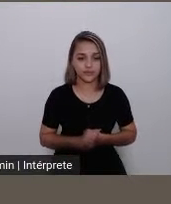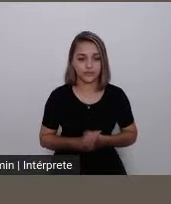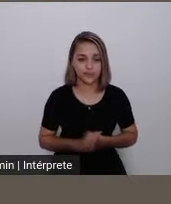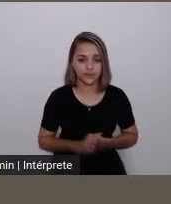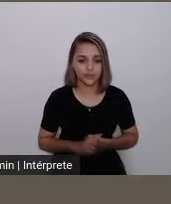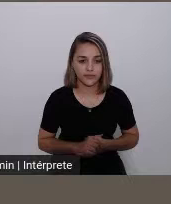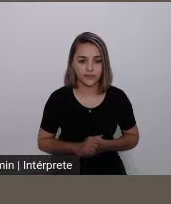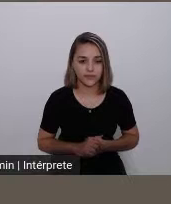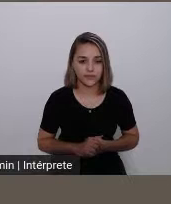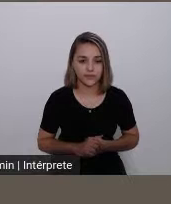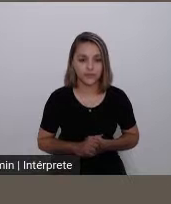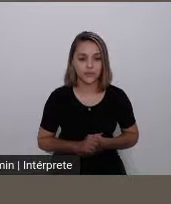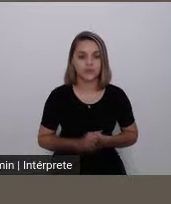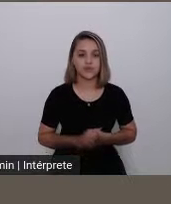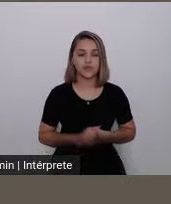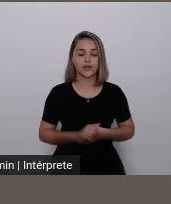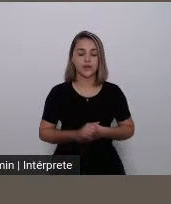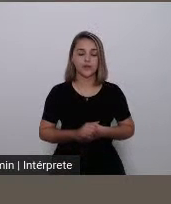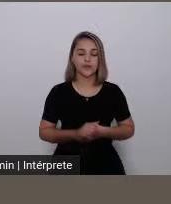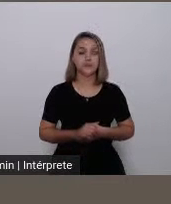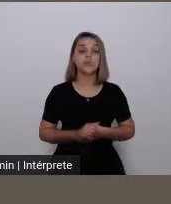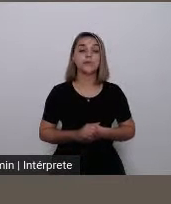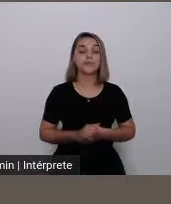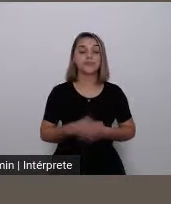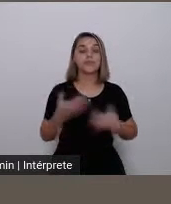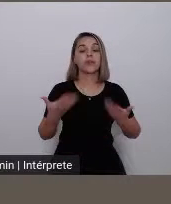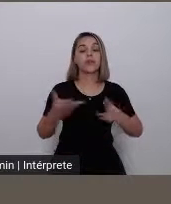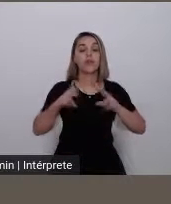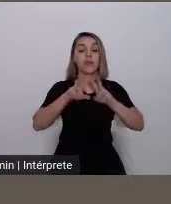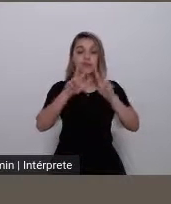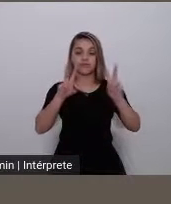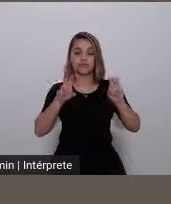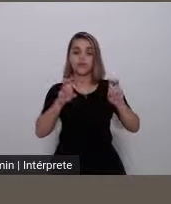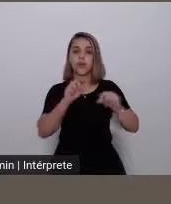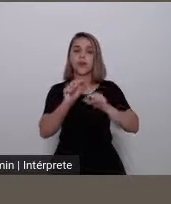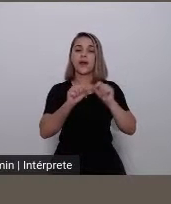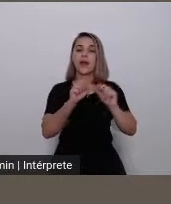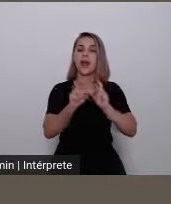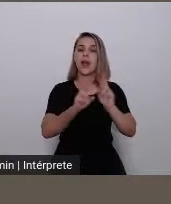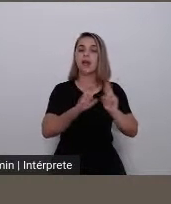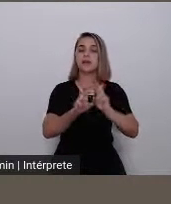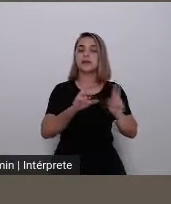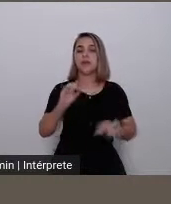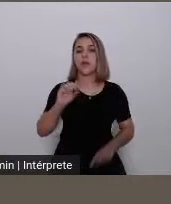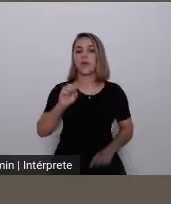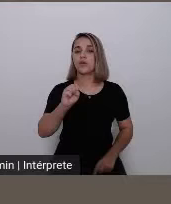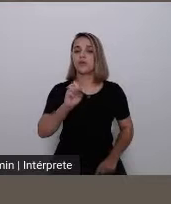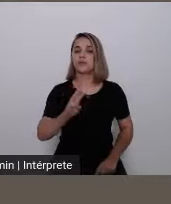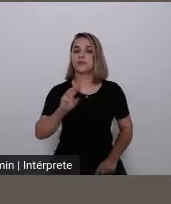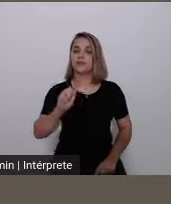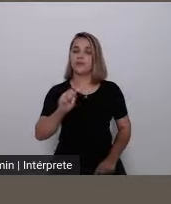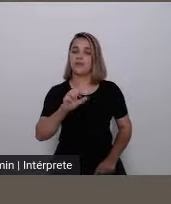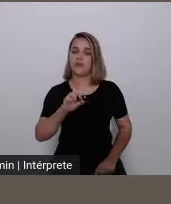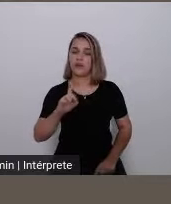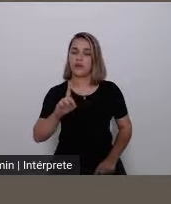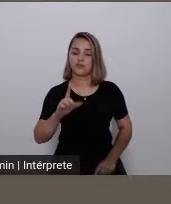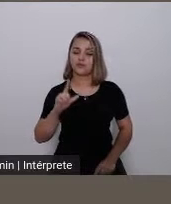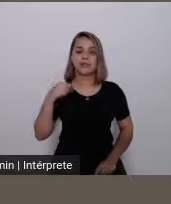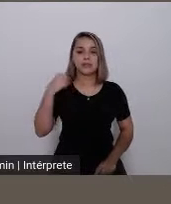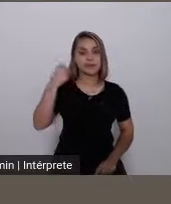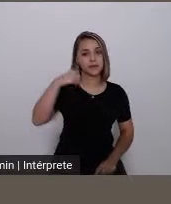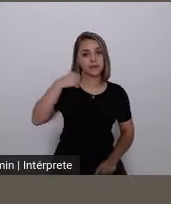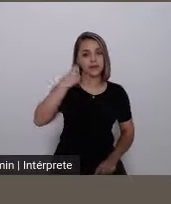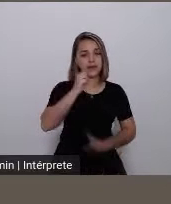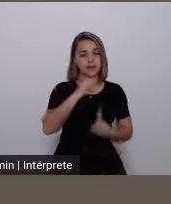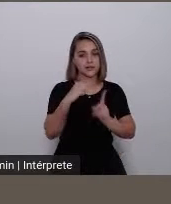falando sobre a relação do Oswald com a fotografia como experiência social. Como tantas pessoas da